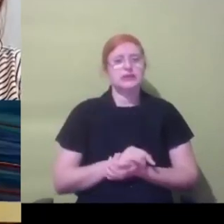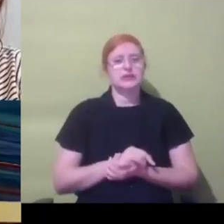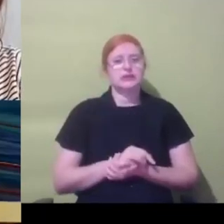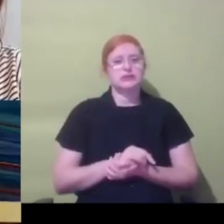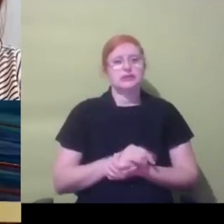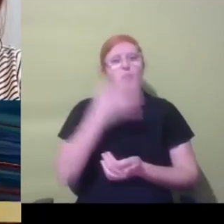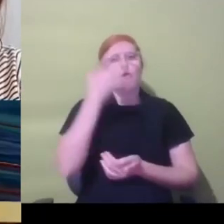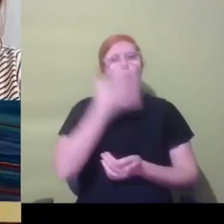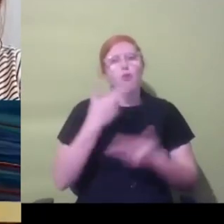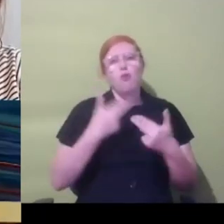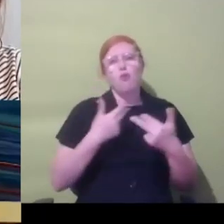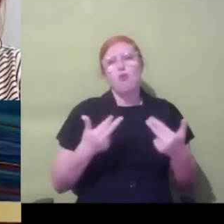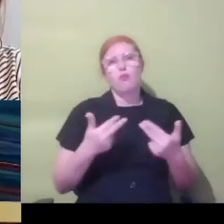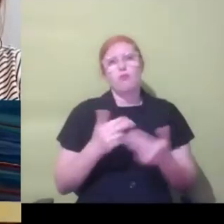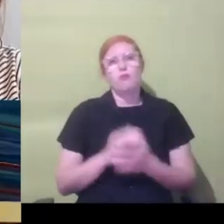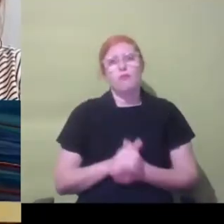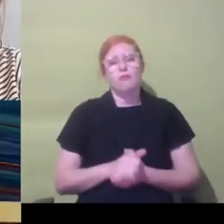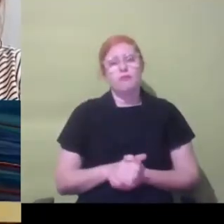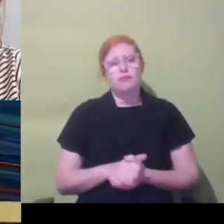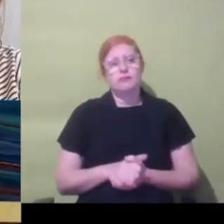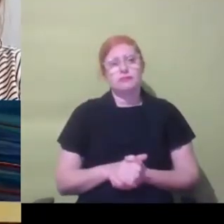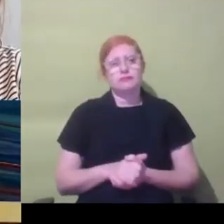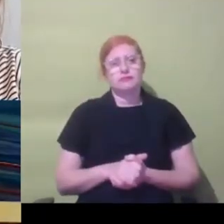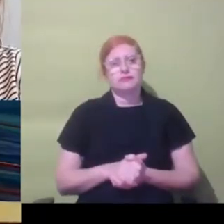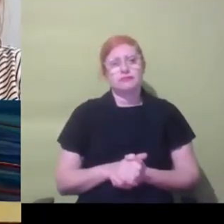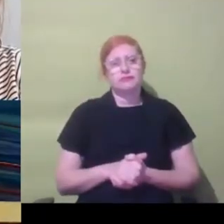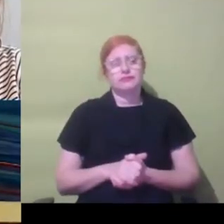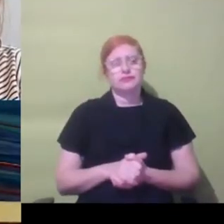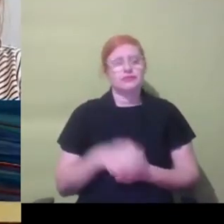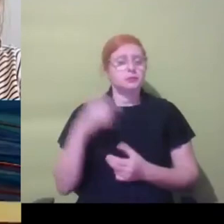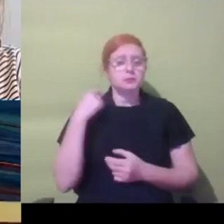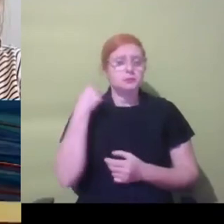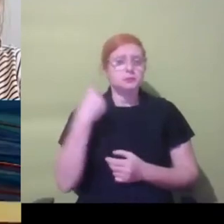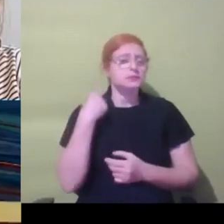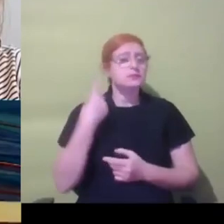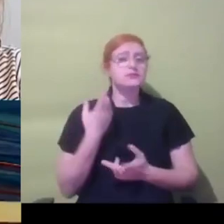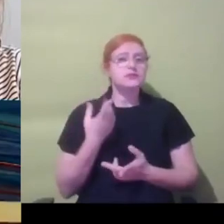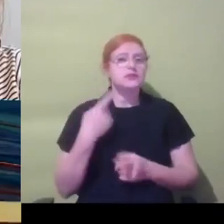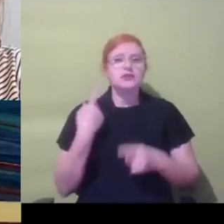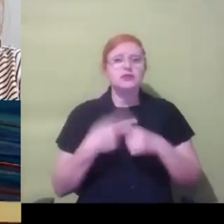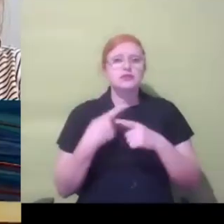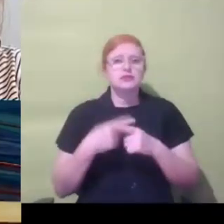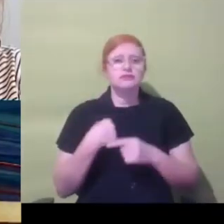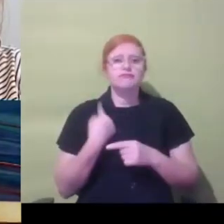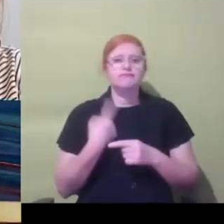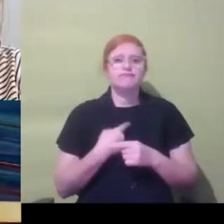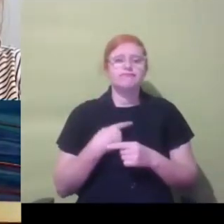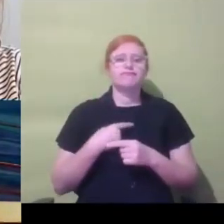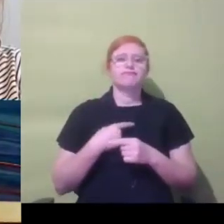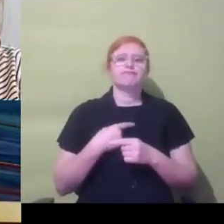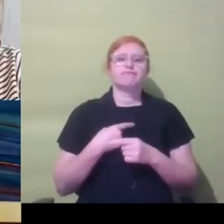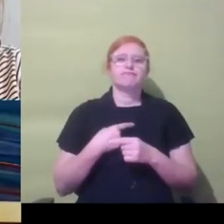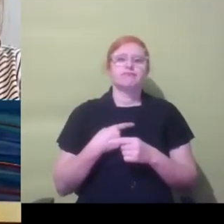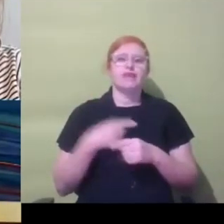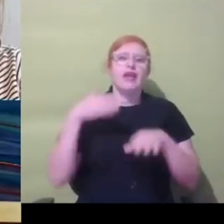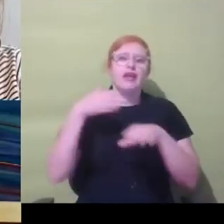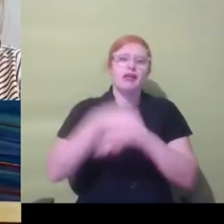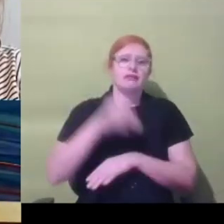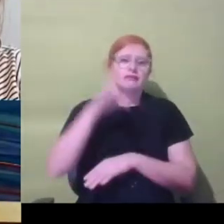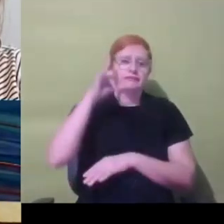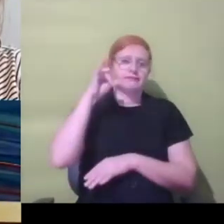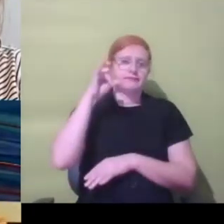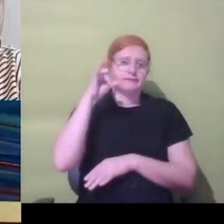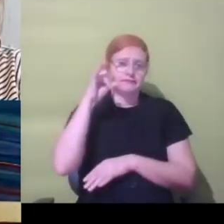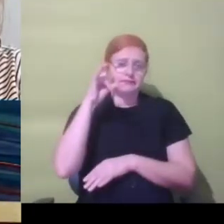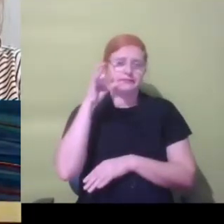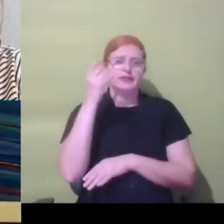que é muito doido, assim, né? Que a gente fica no Instagram, existe uma coisa muito de